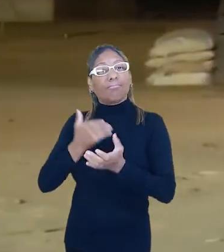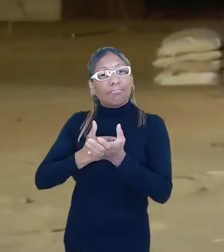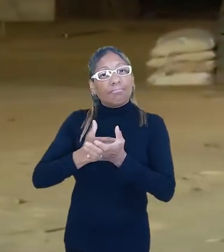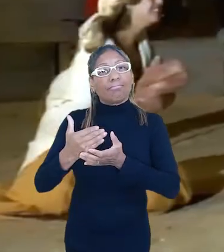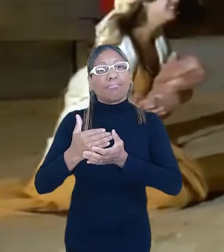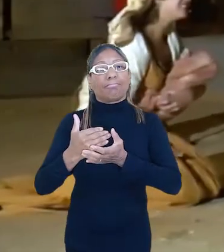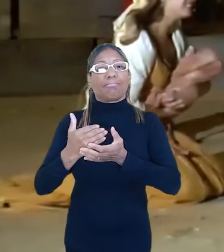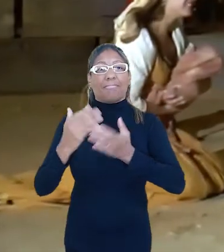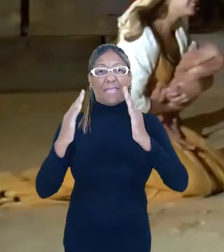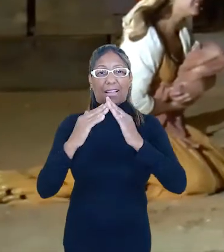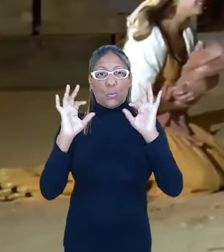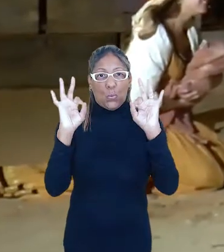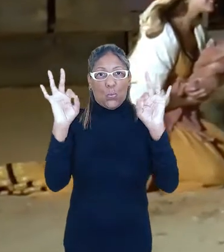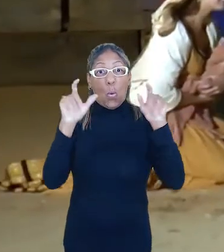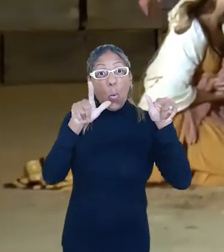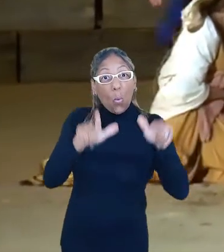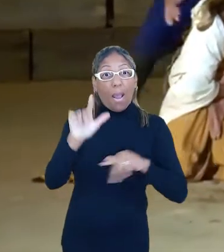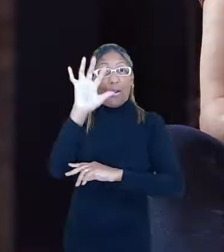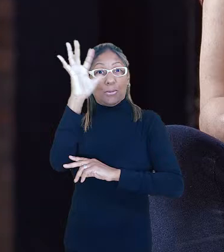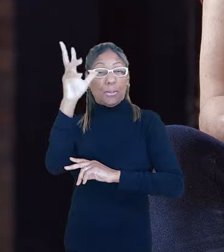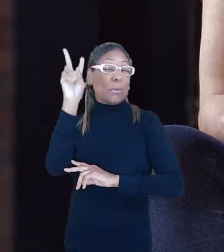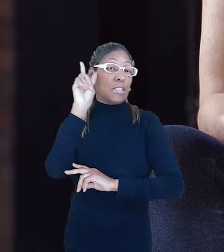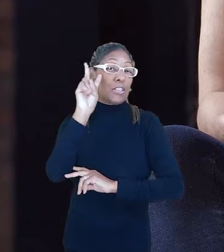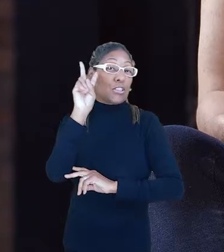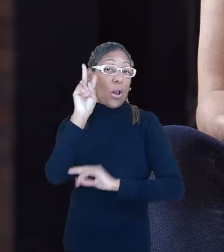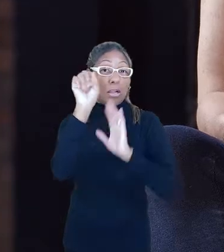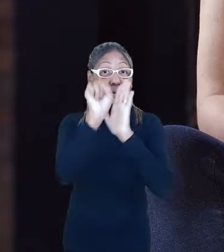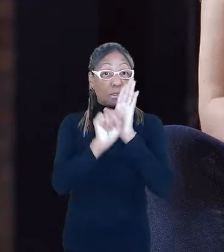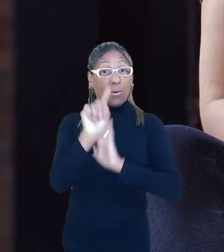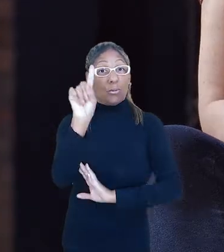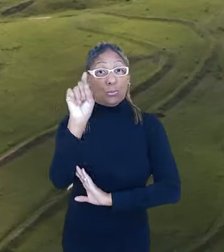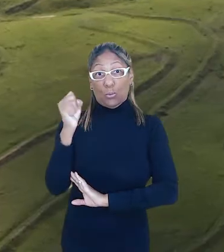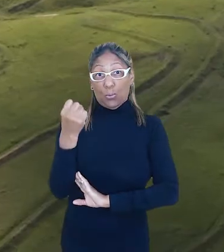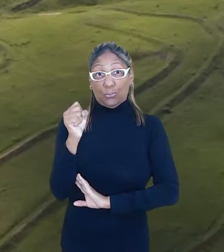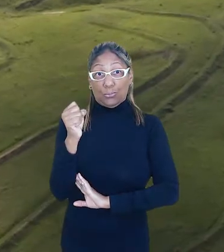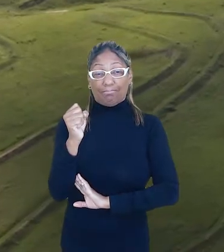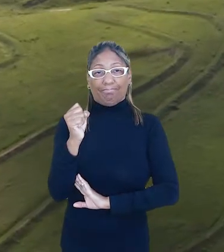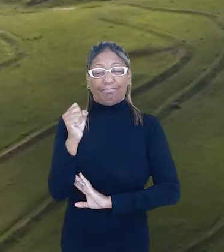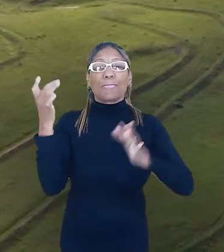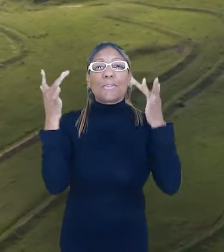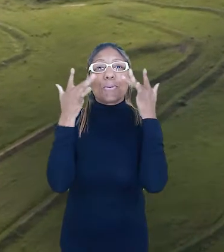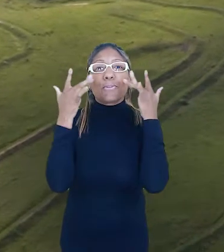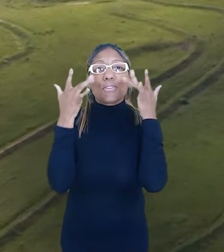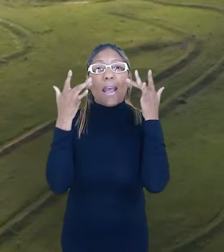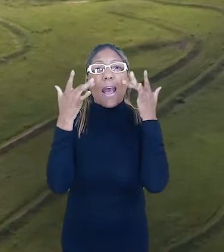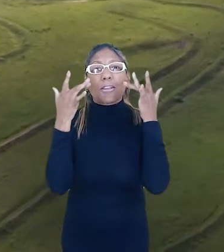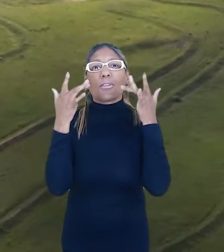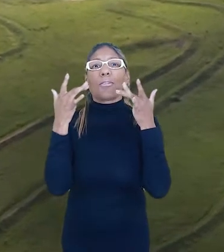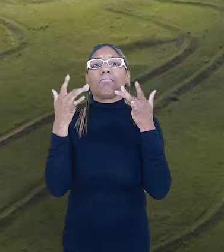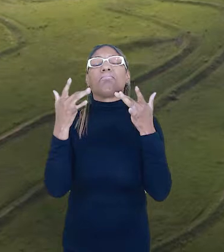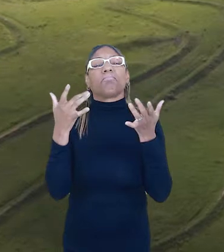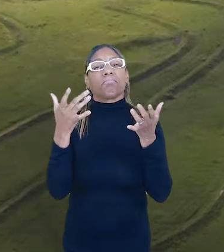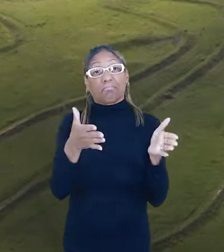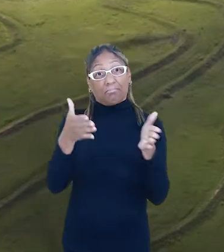essa partida da Monção ali naquele local onde realmente aconteceu a história, né? No século XVIII. Claudimiro Calzin. Teatro